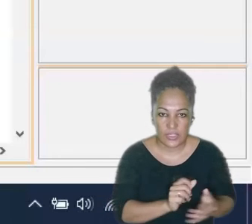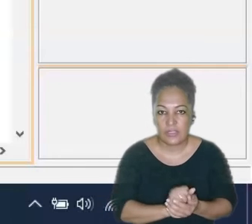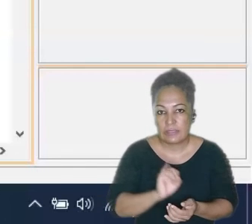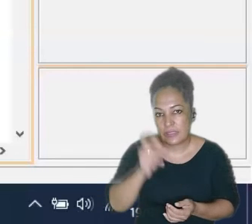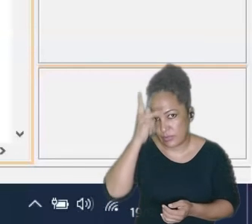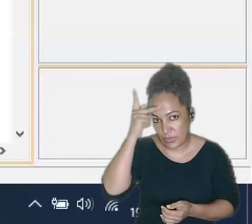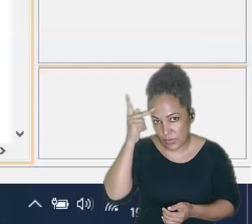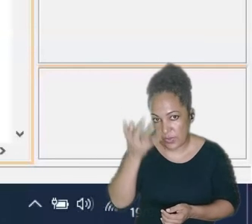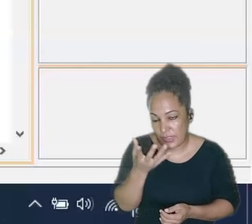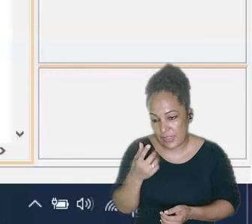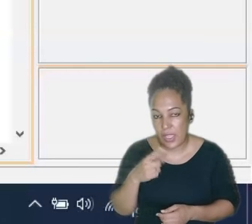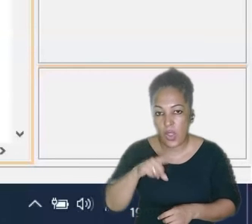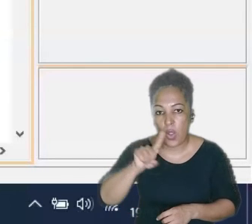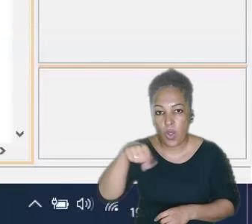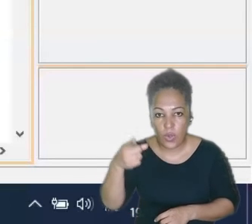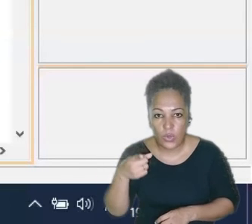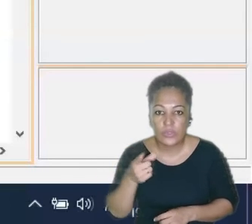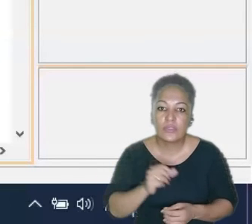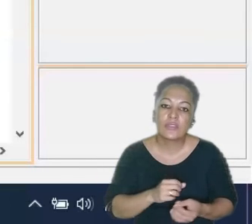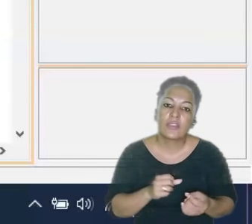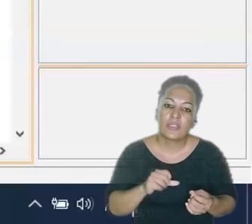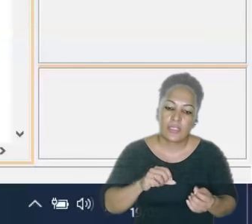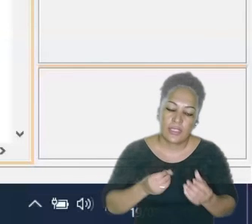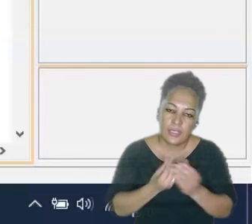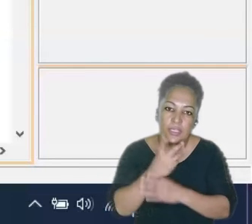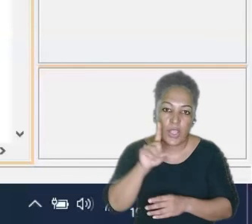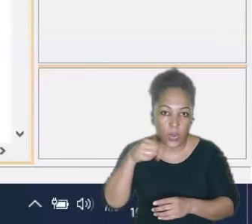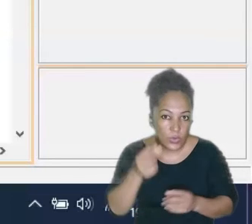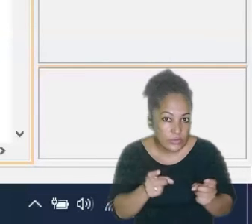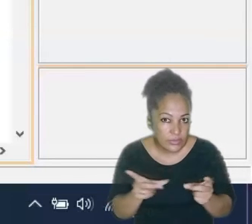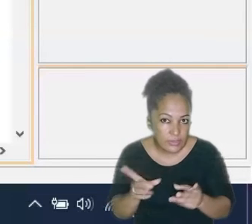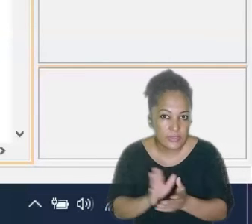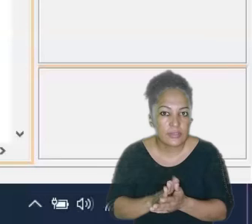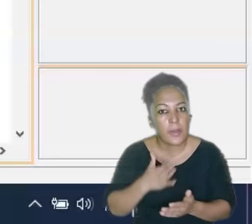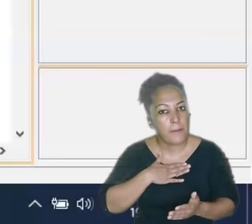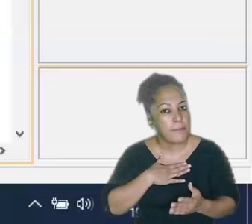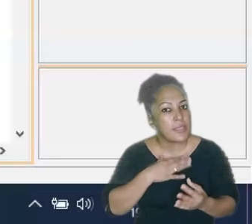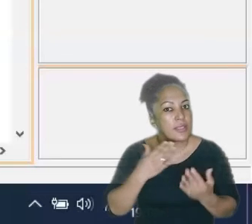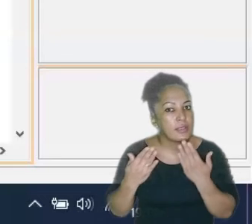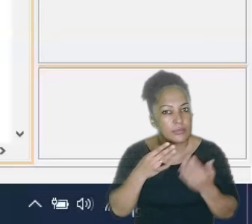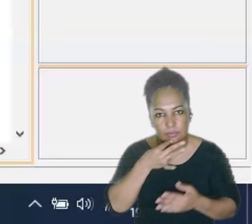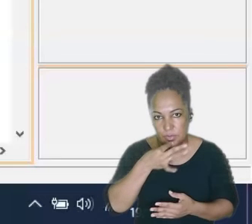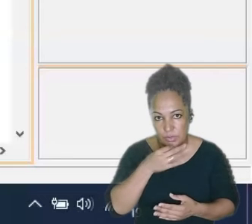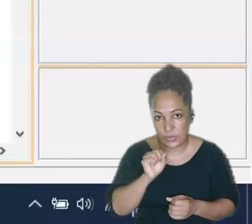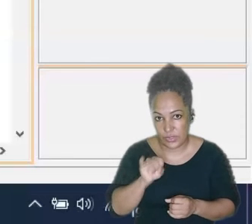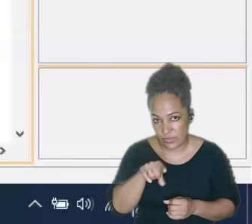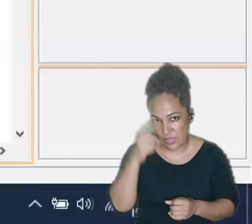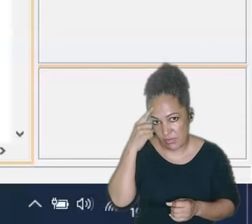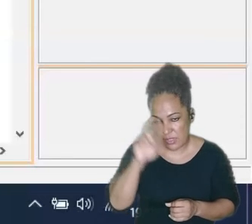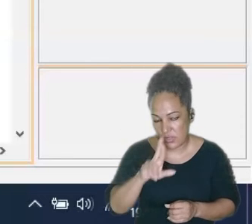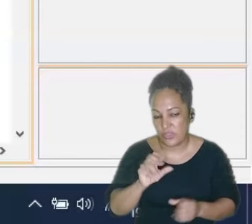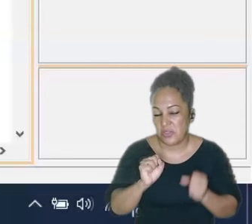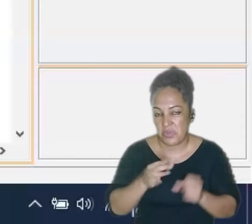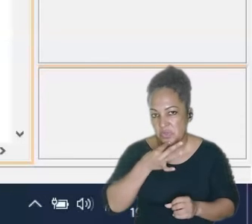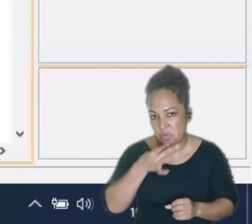passagem. Se o cara quiser uma segunda passagem, ele vai lá e cria uma outra venda. Ok? Então, essa é a minha análise. Se vocês pensam diferente,